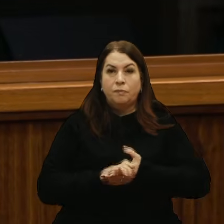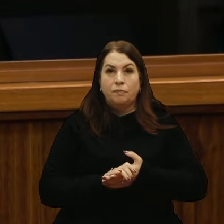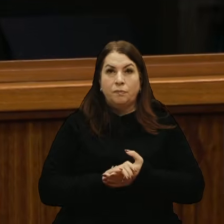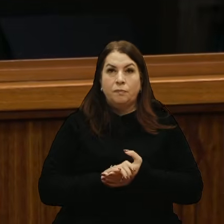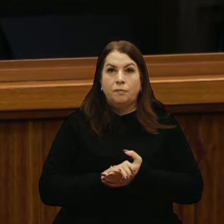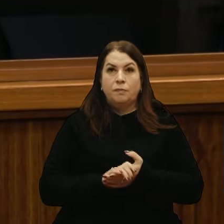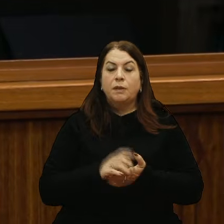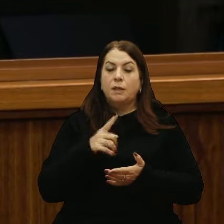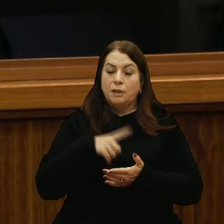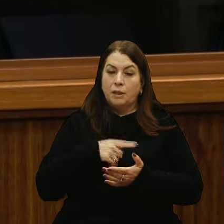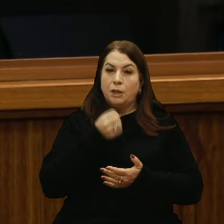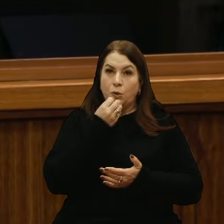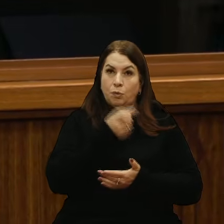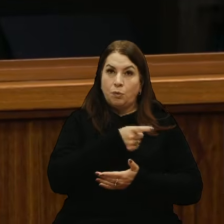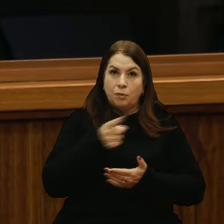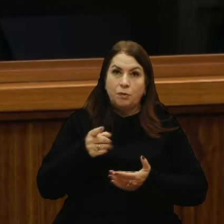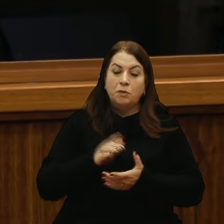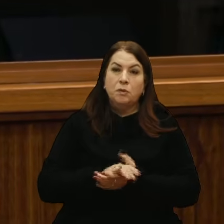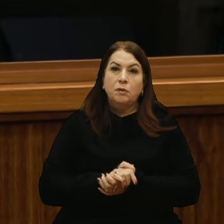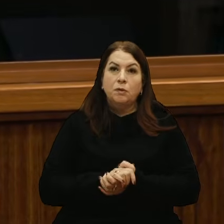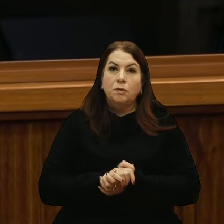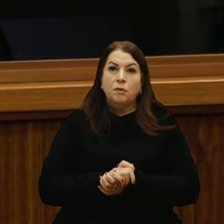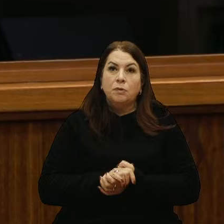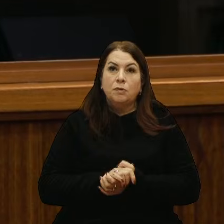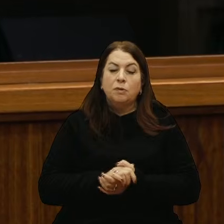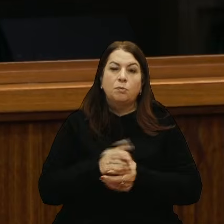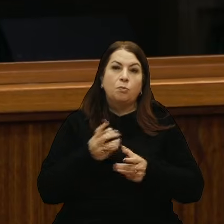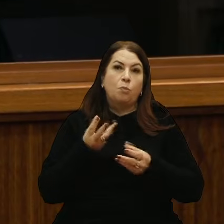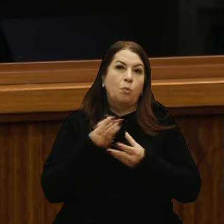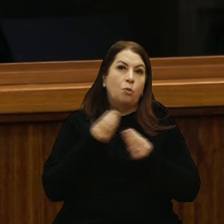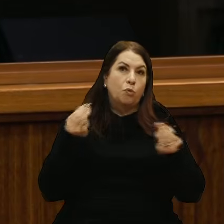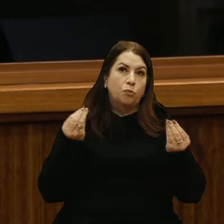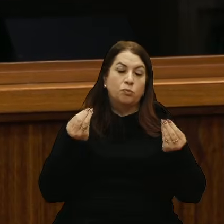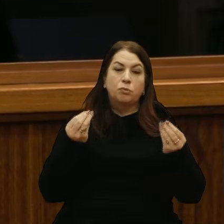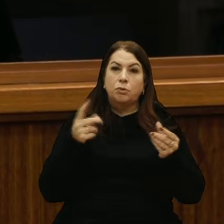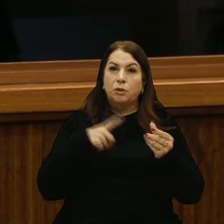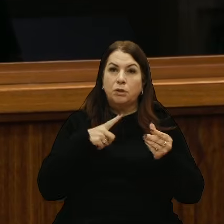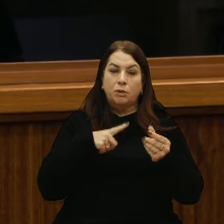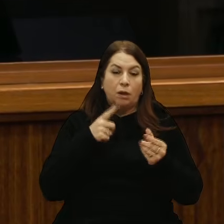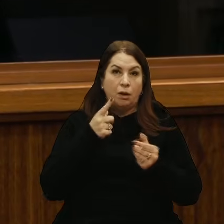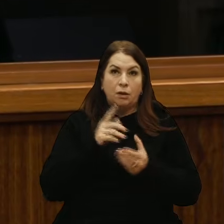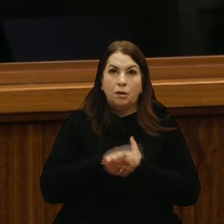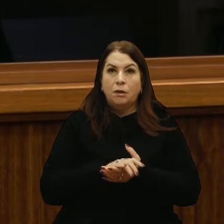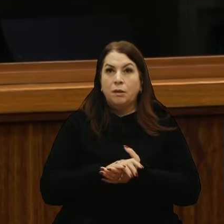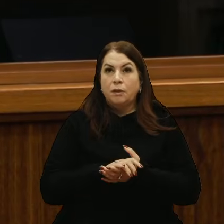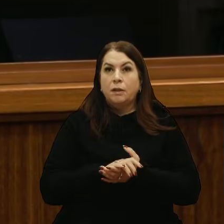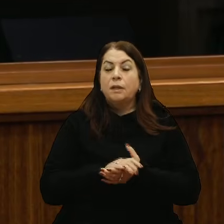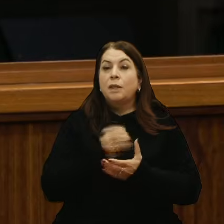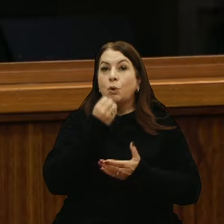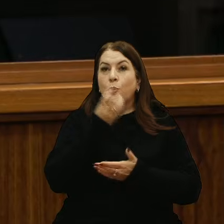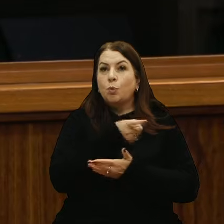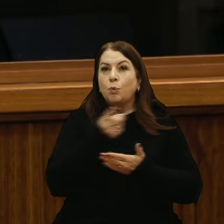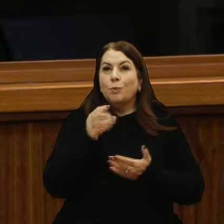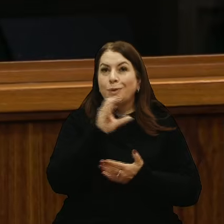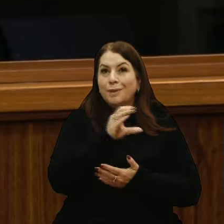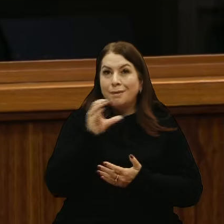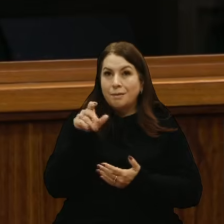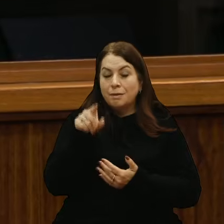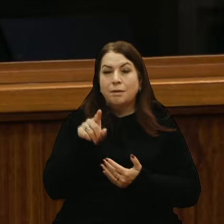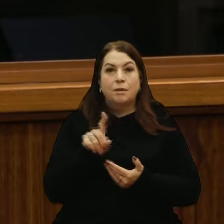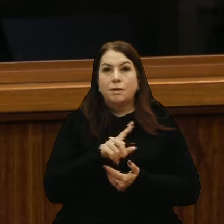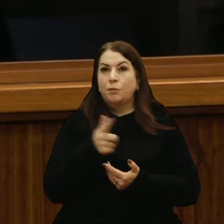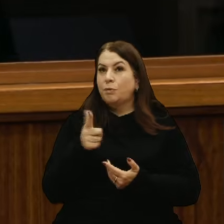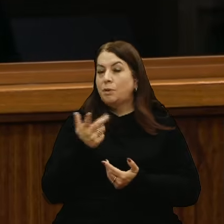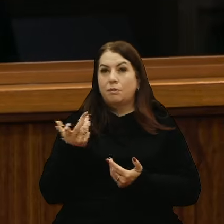Nós temos relatos de FGs enormes que têm recebido, nós temos relato de CCs que não